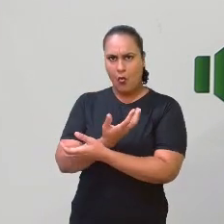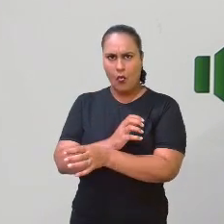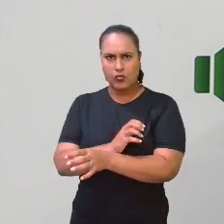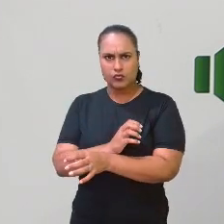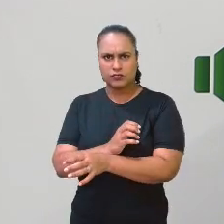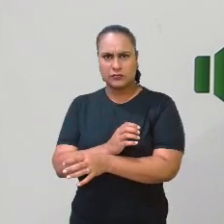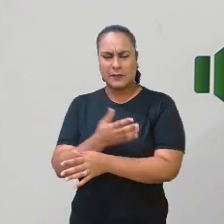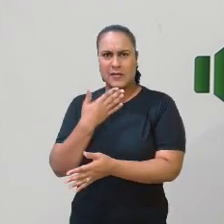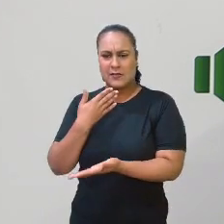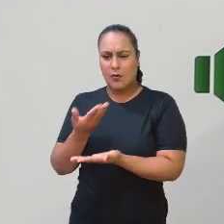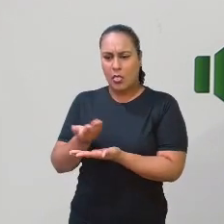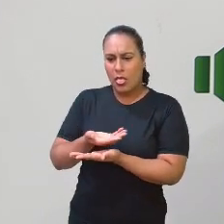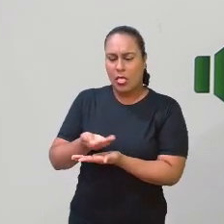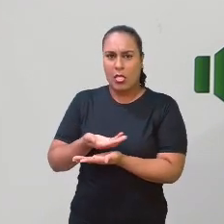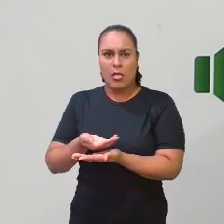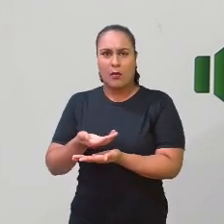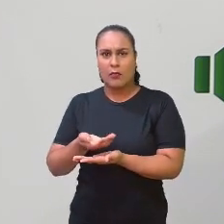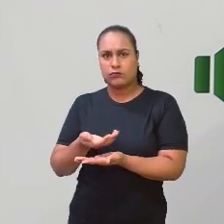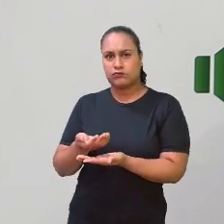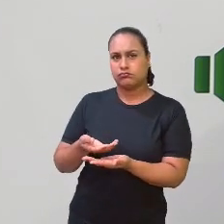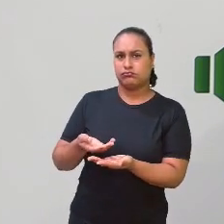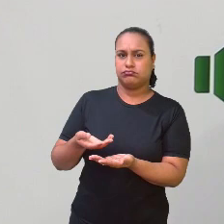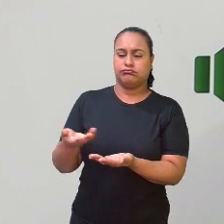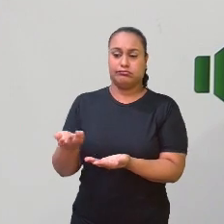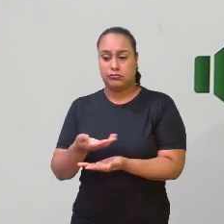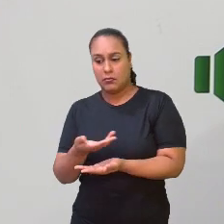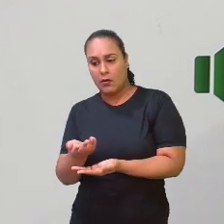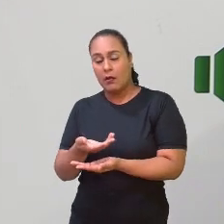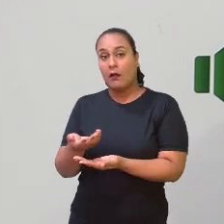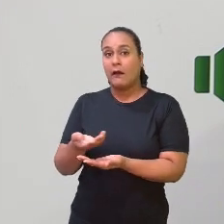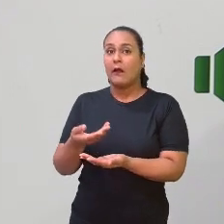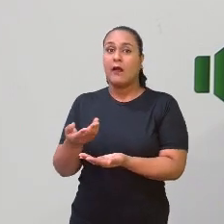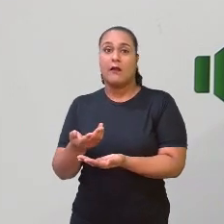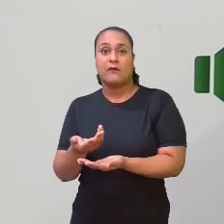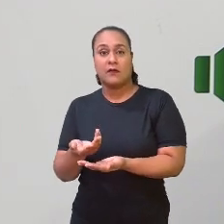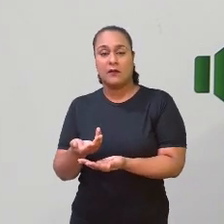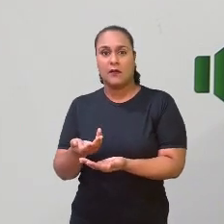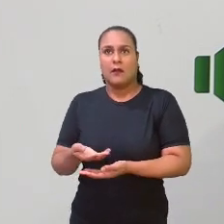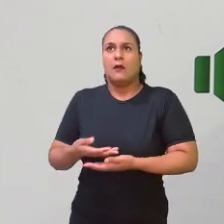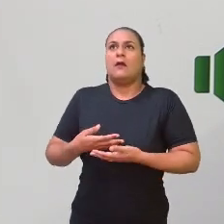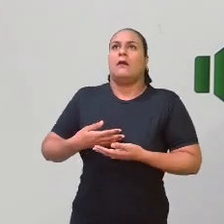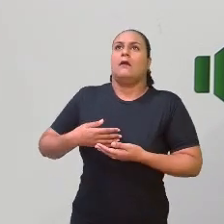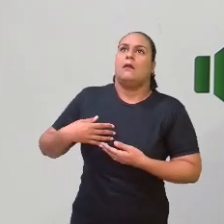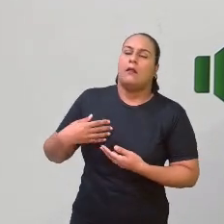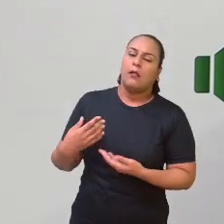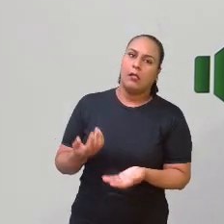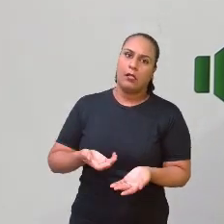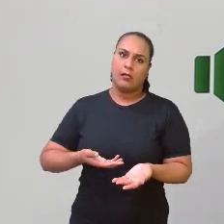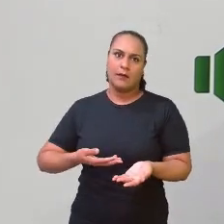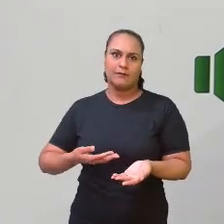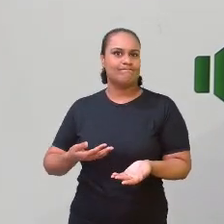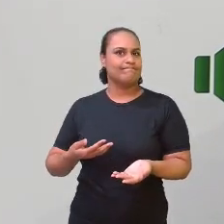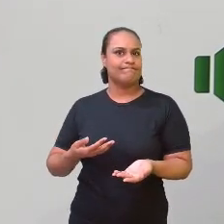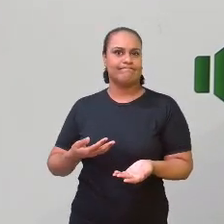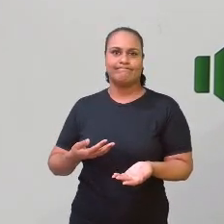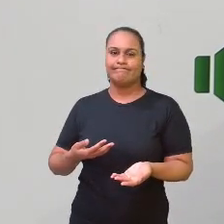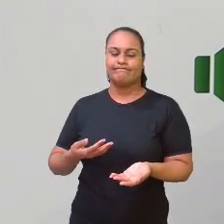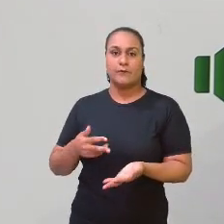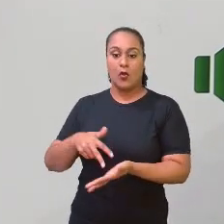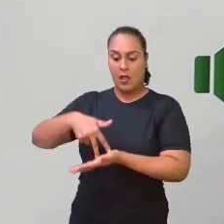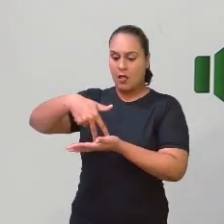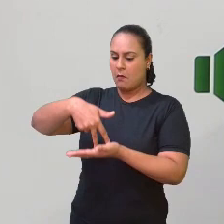gelatina? Que a gente não se manteria em pé, né? A gente levantaria e cairia,